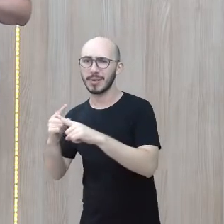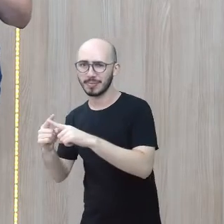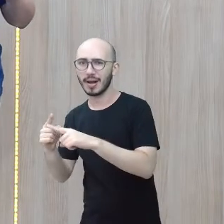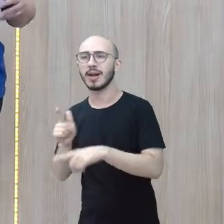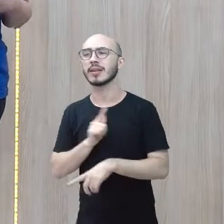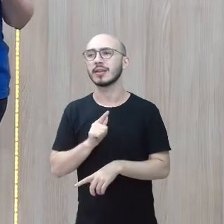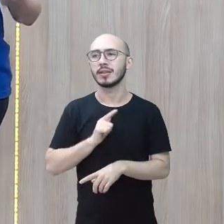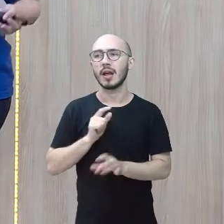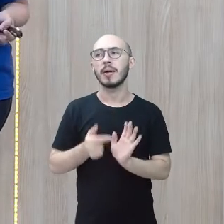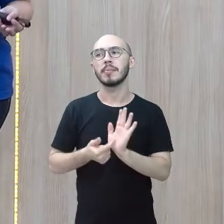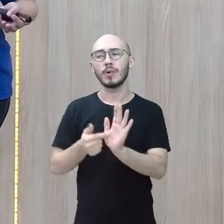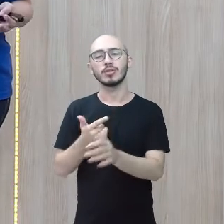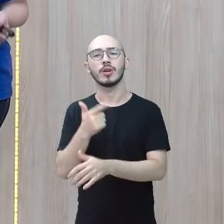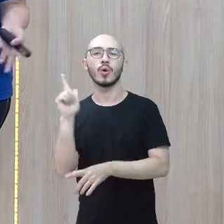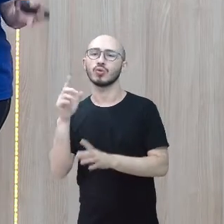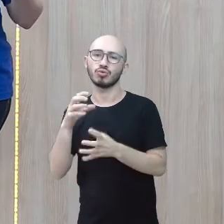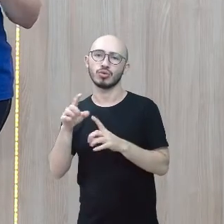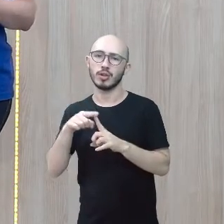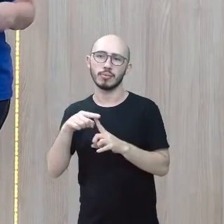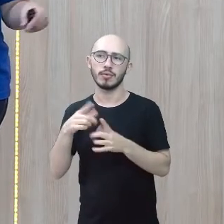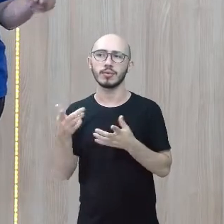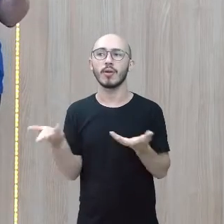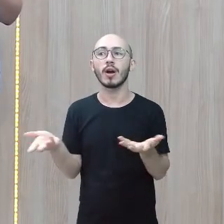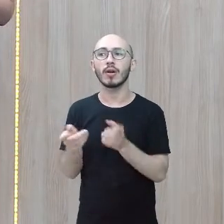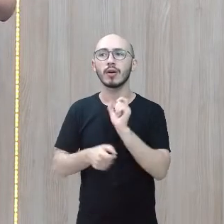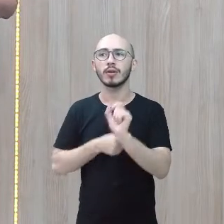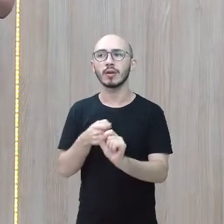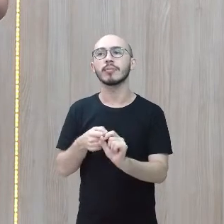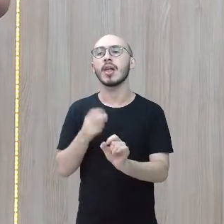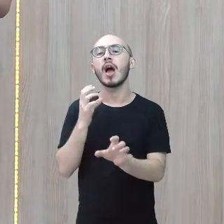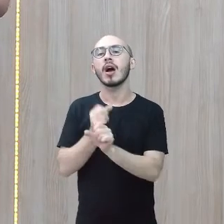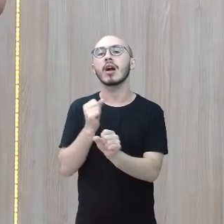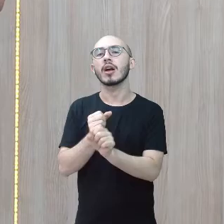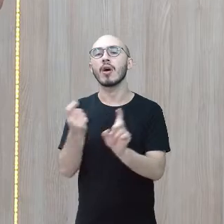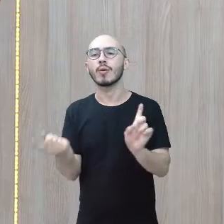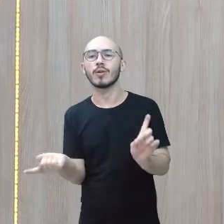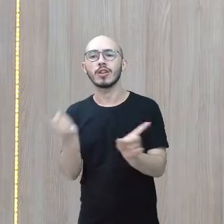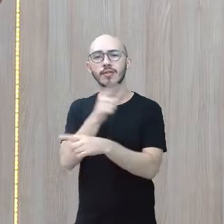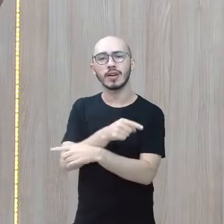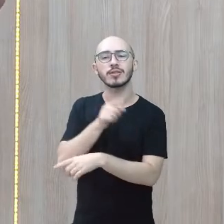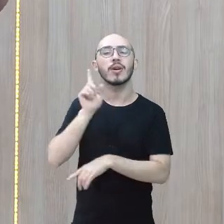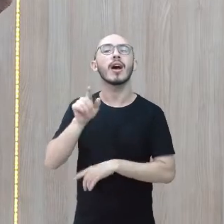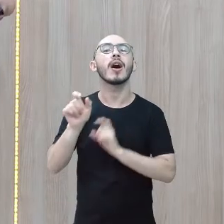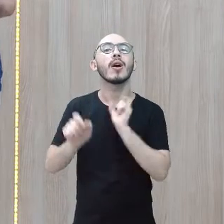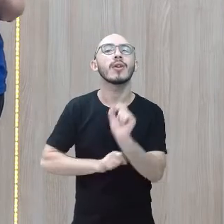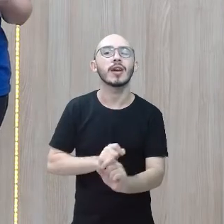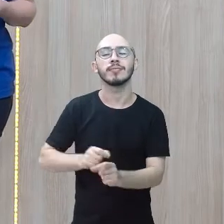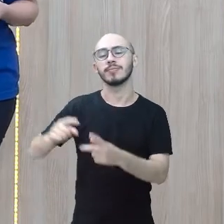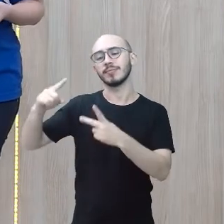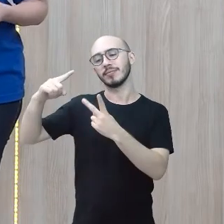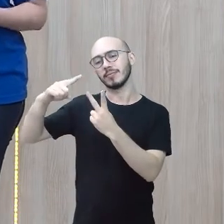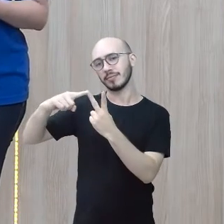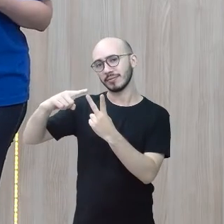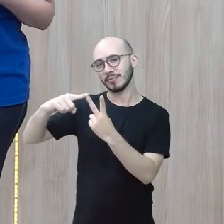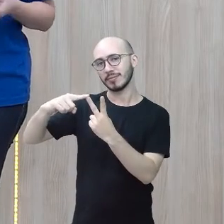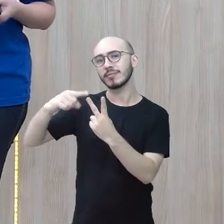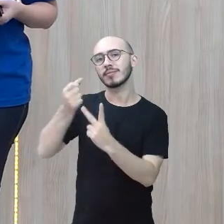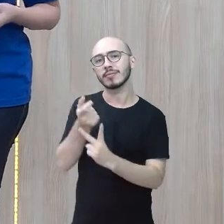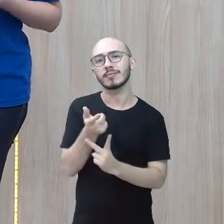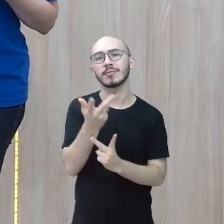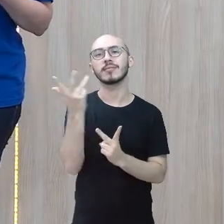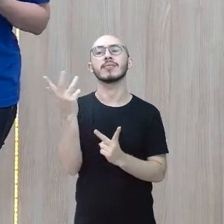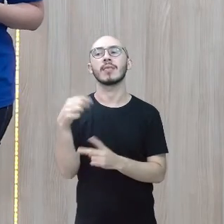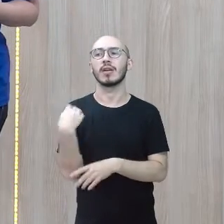está expressando de outra maneira. A operação inversa dessa potenciação vai ser a radiciação. A gente vai